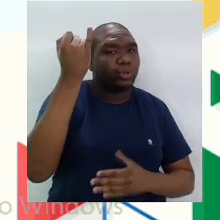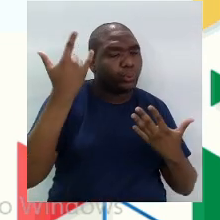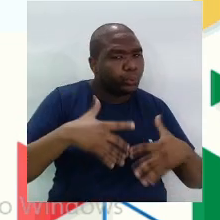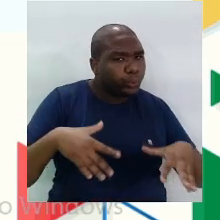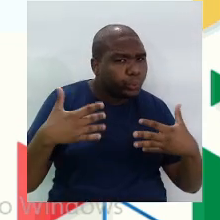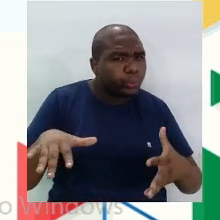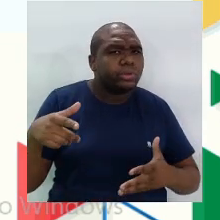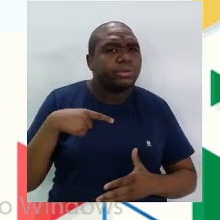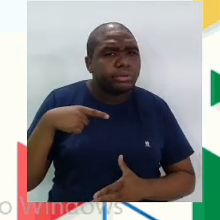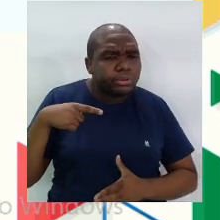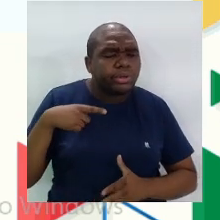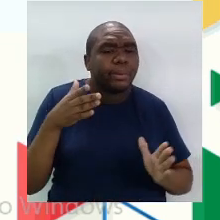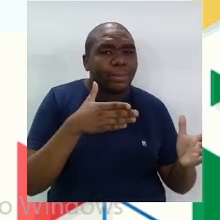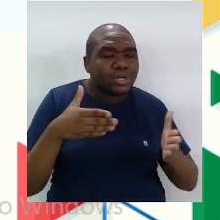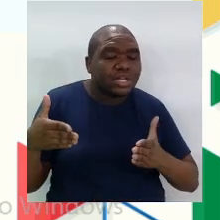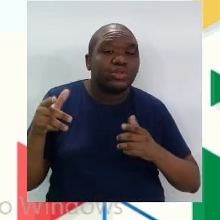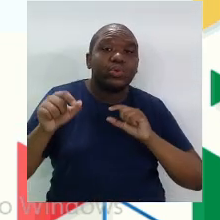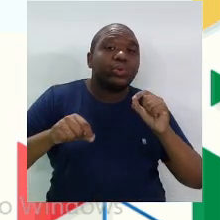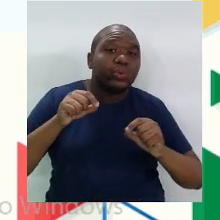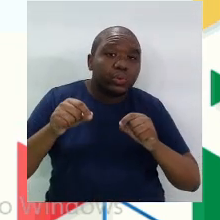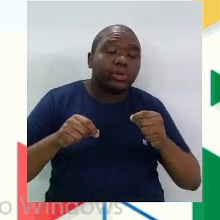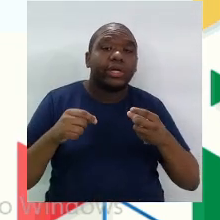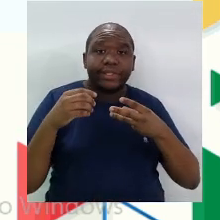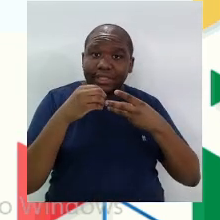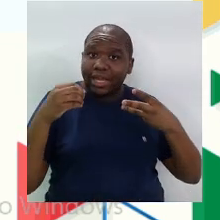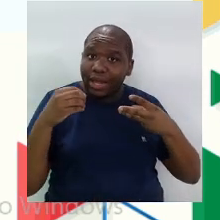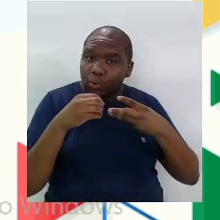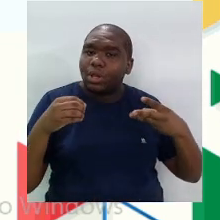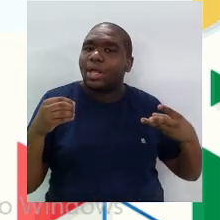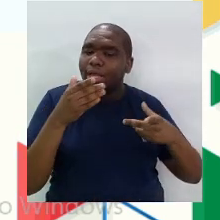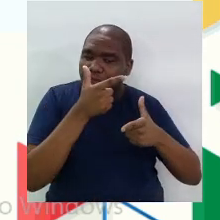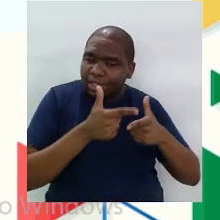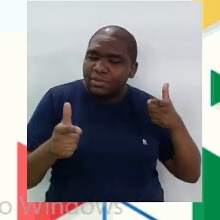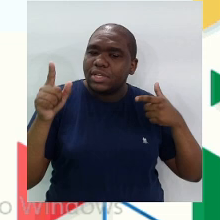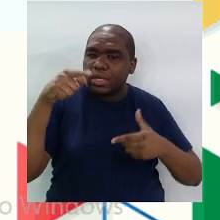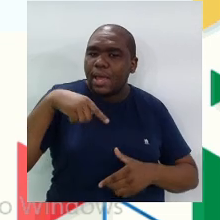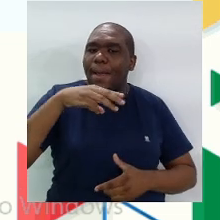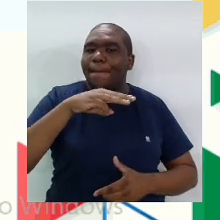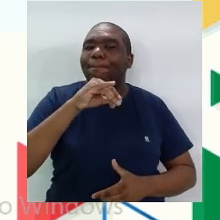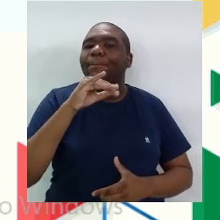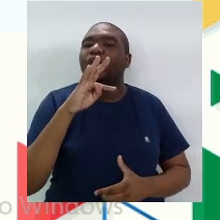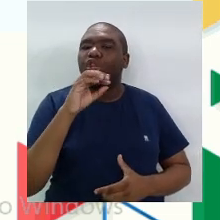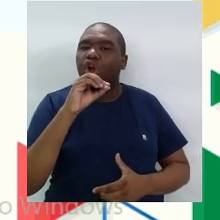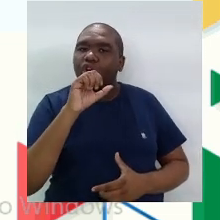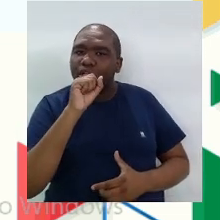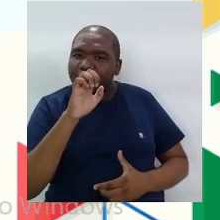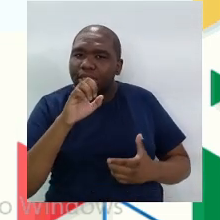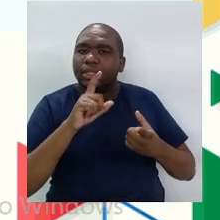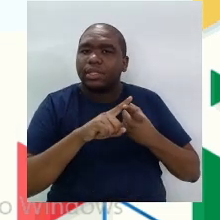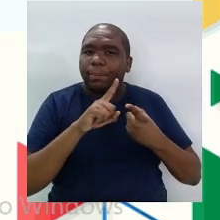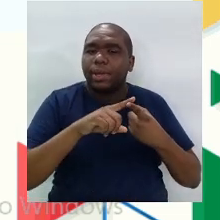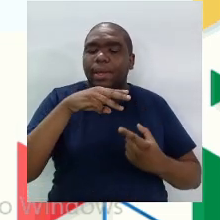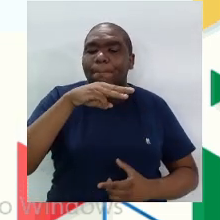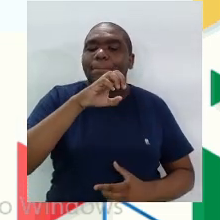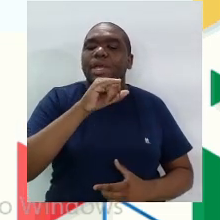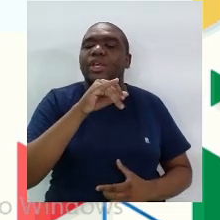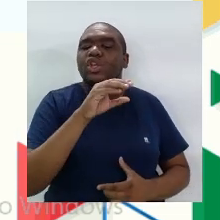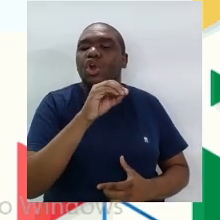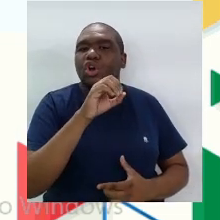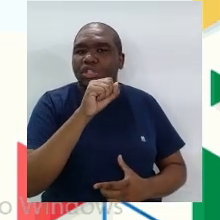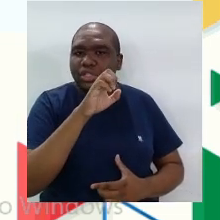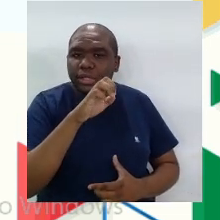de divisão celular, que a gente chama de mitose e meiose. Na mitose,